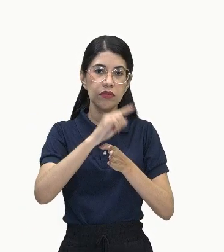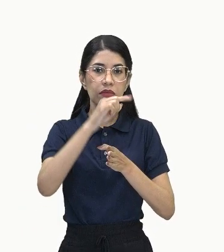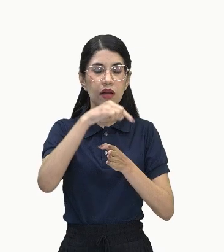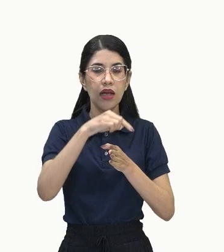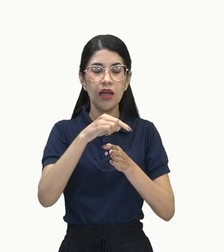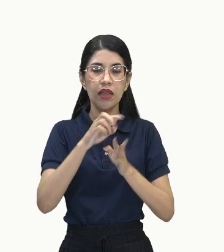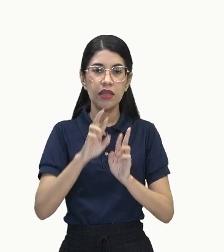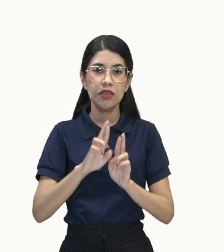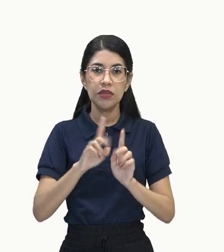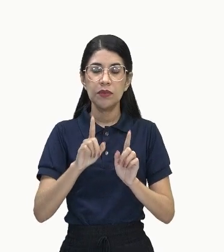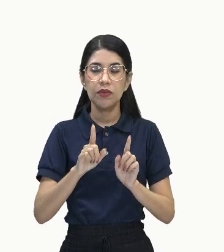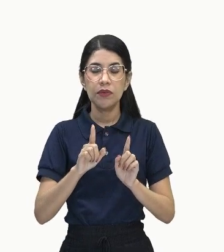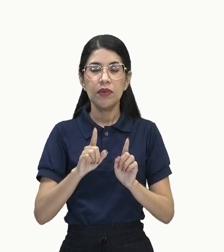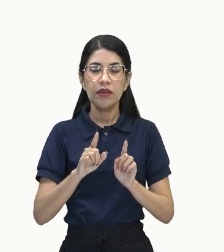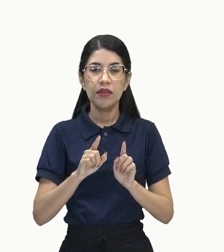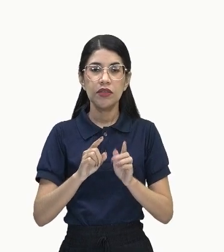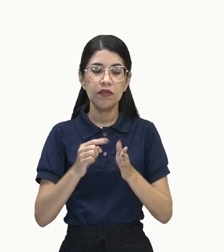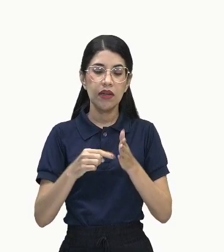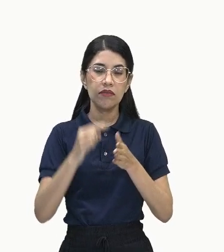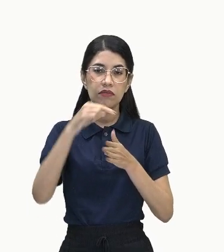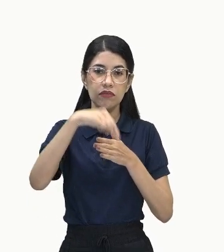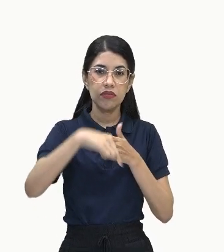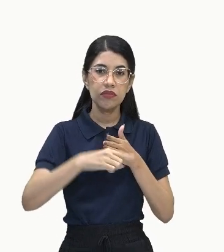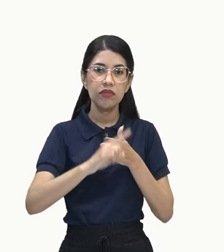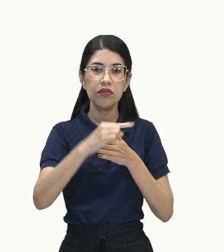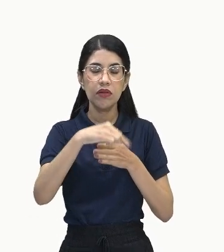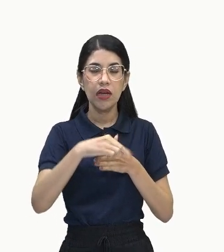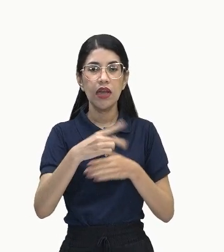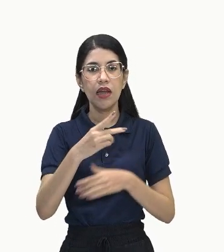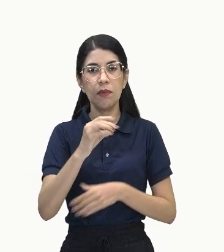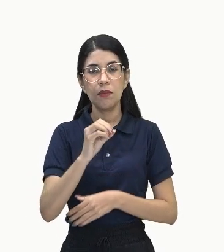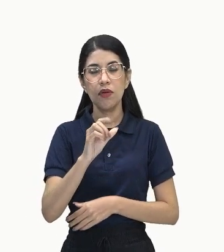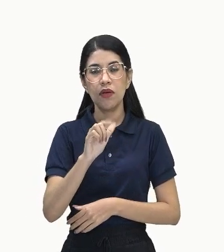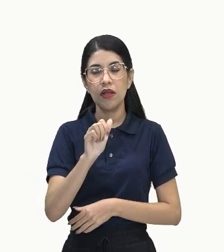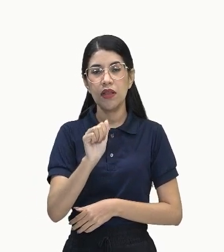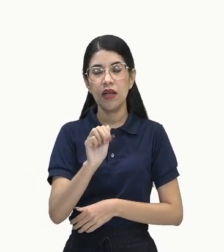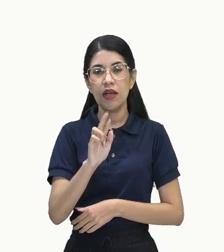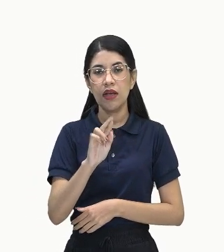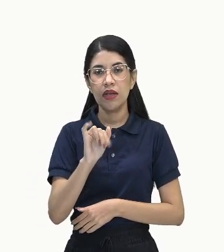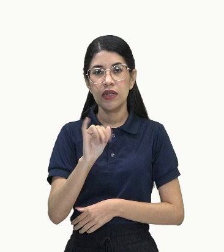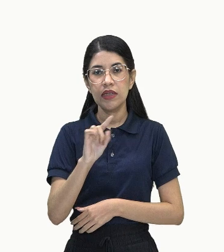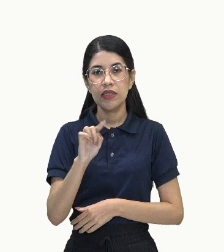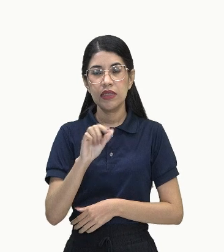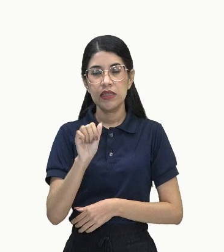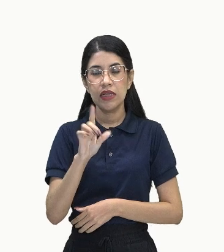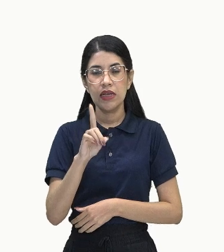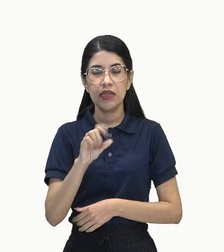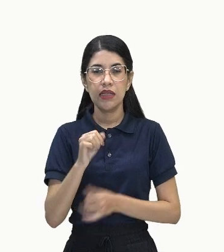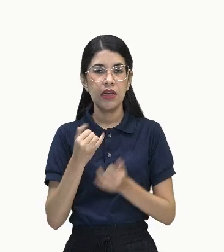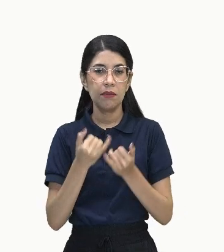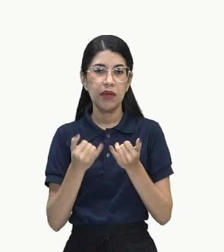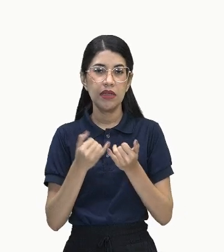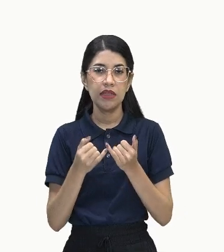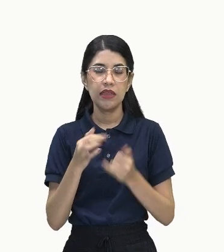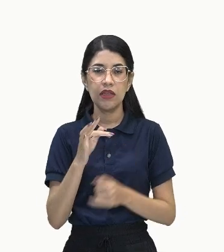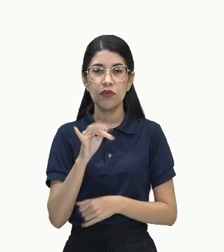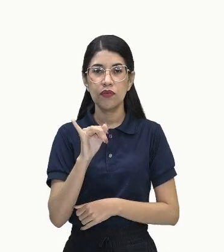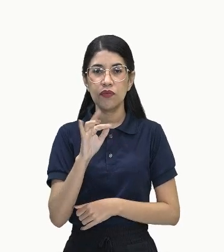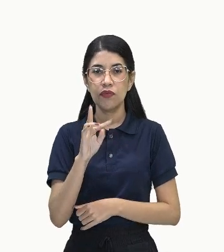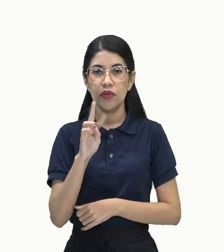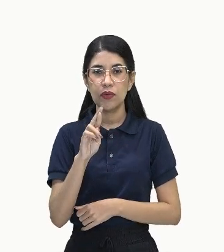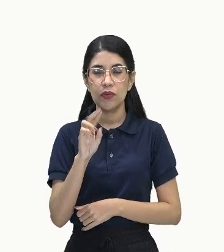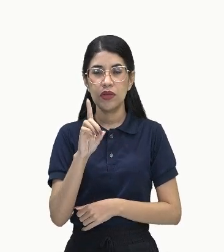seu comportamento e fica polarizada, ou seja, como se fosse filtrada. A gente pode entender, por